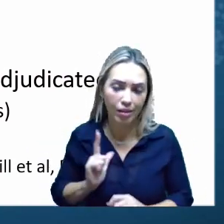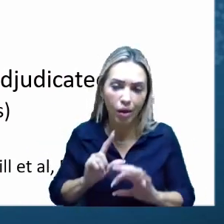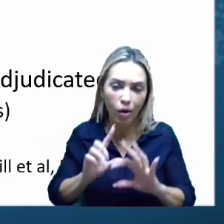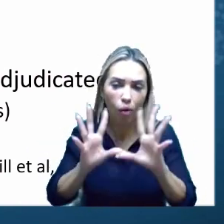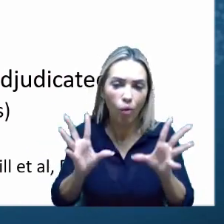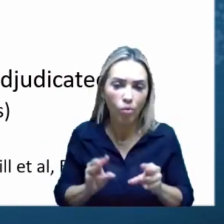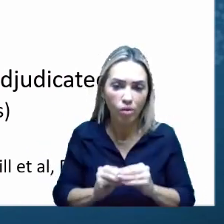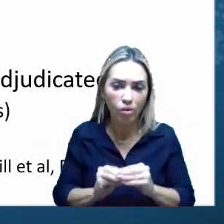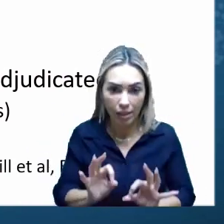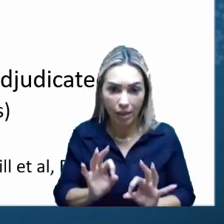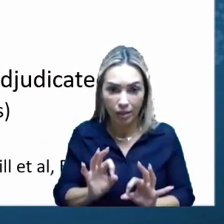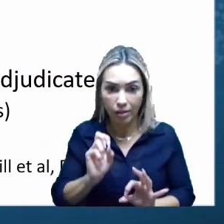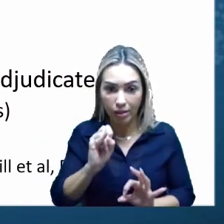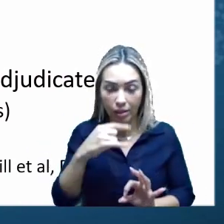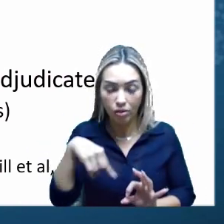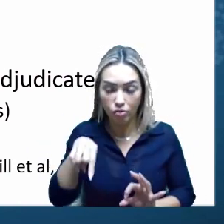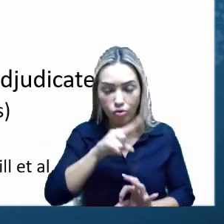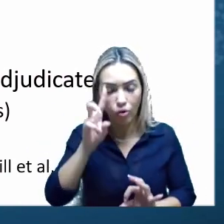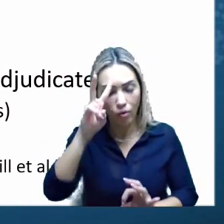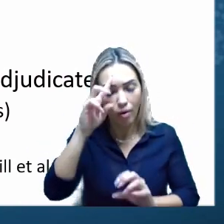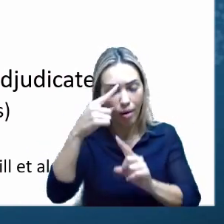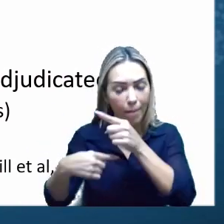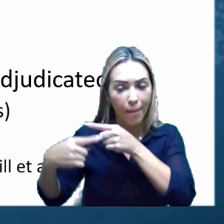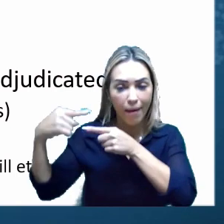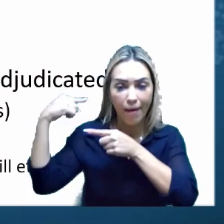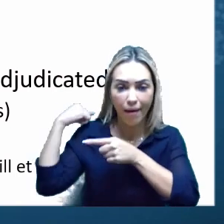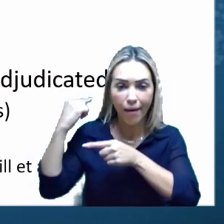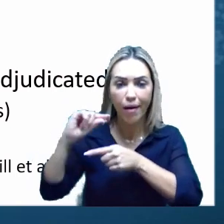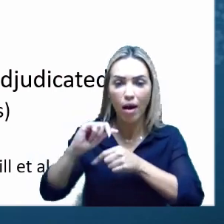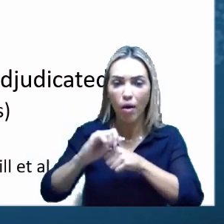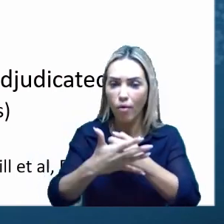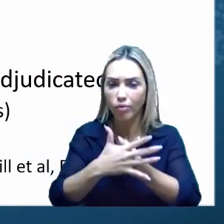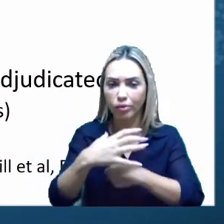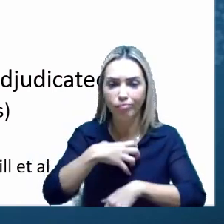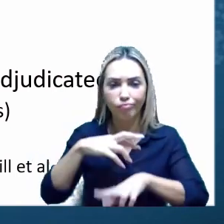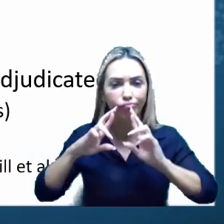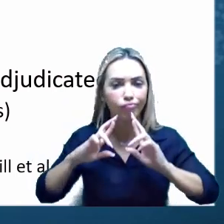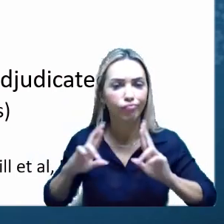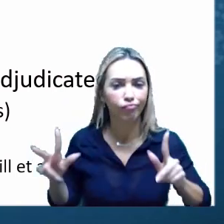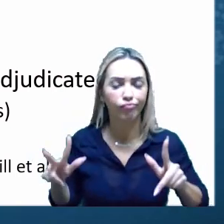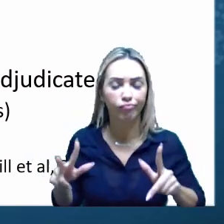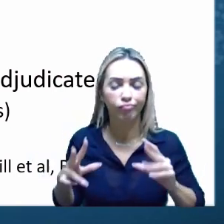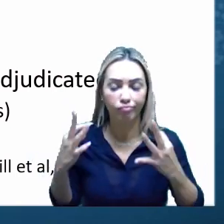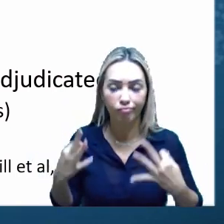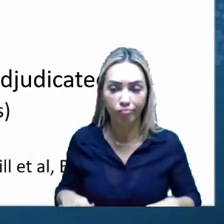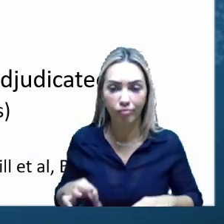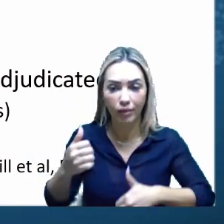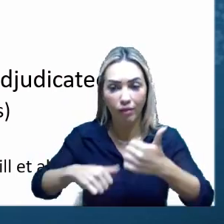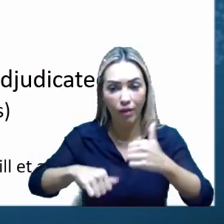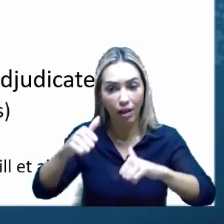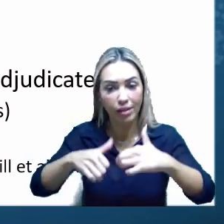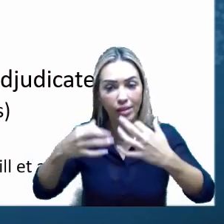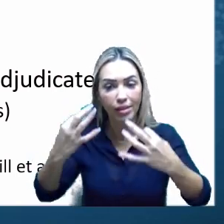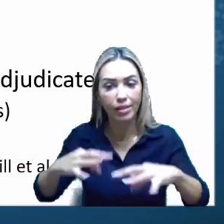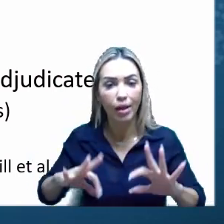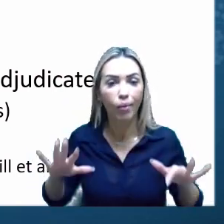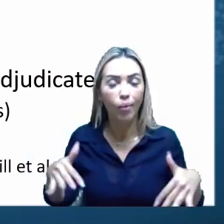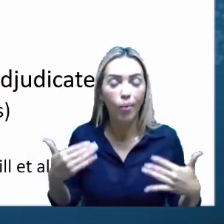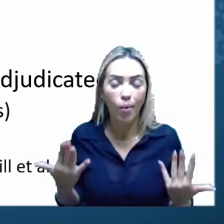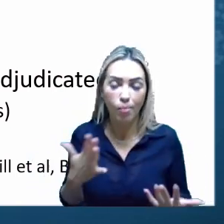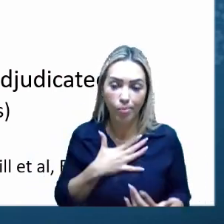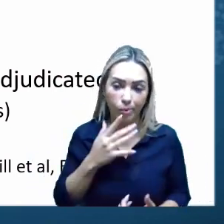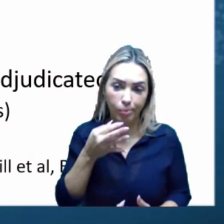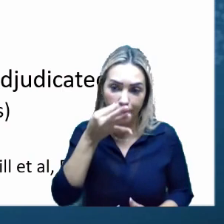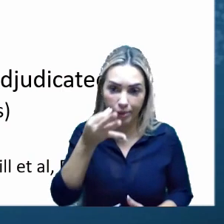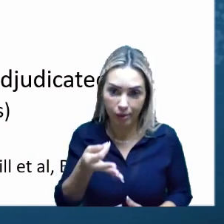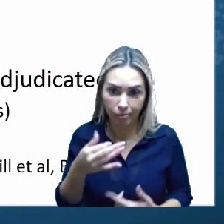disso. E olhando para trás agora, a COVID se comportou de uma forma tão diferente que seria a avaliação correta, a meu ver. E